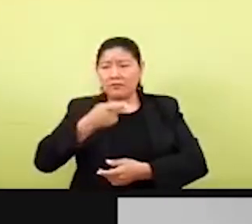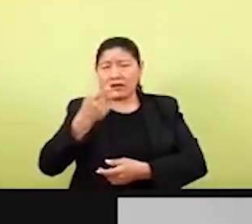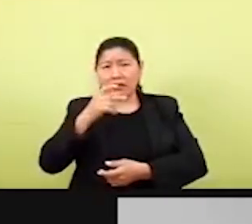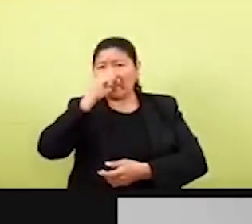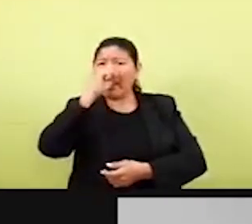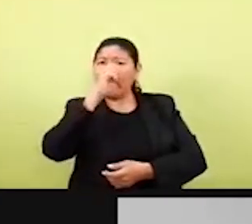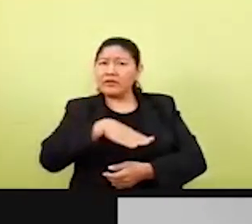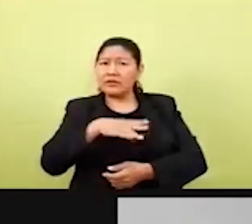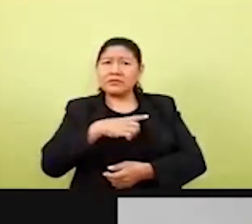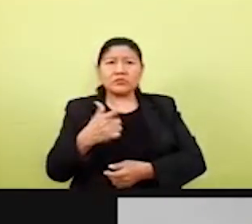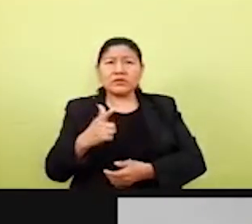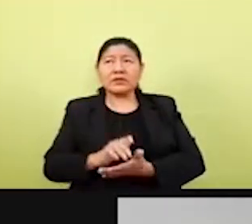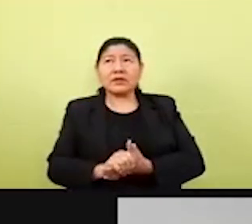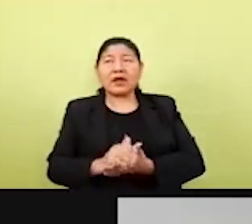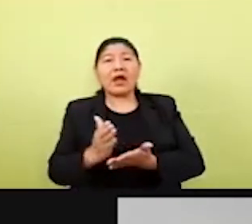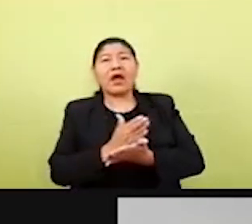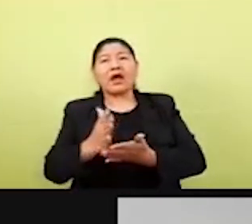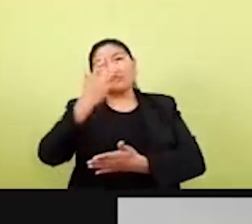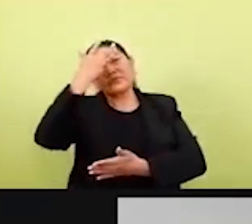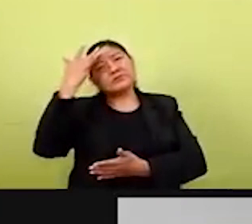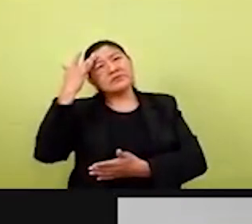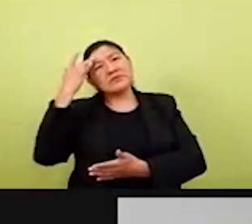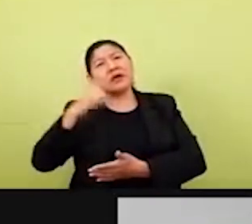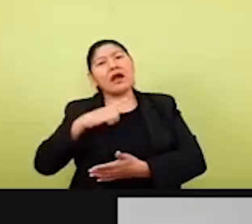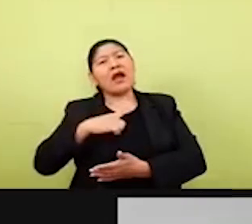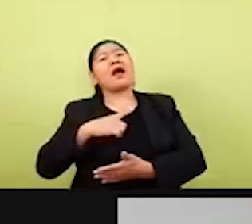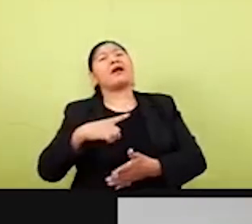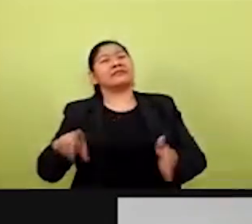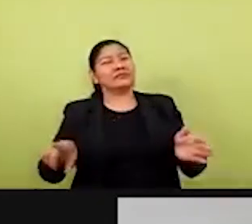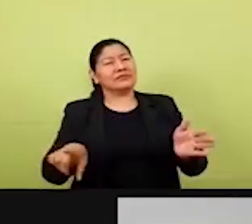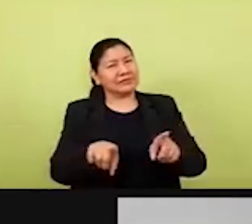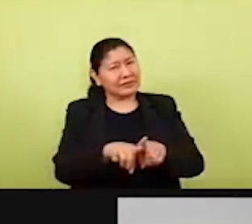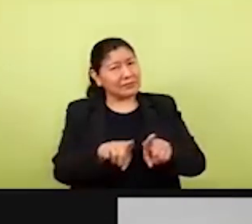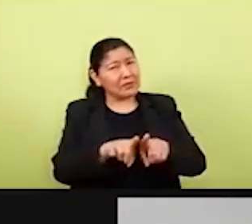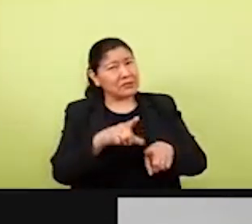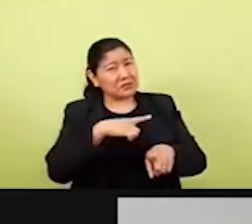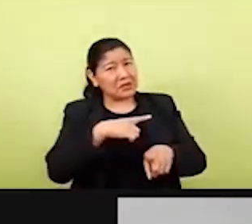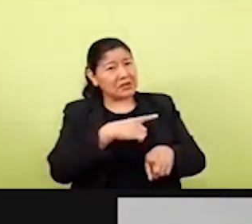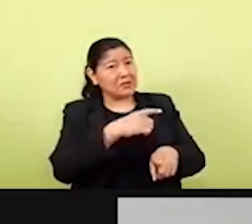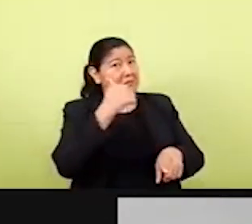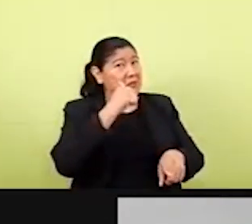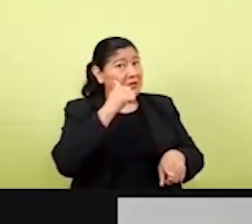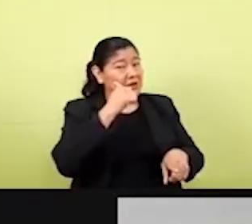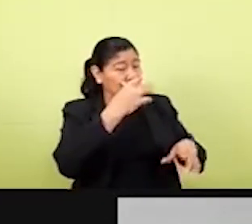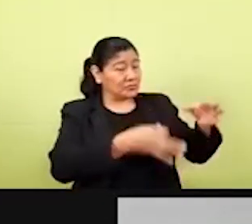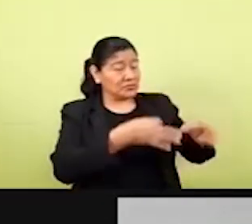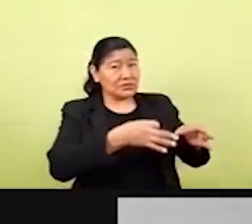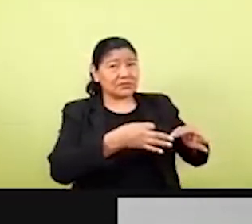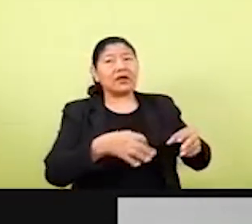né? Algumas pessoas falam assim, a política pública para a mulher poderia fazer grupos com homens, né? A